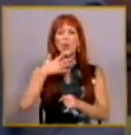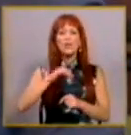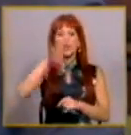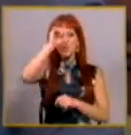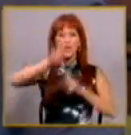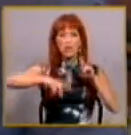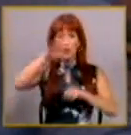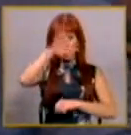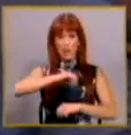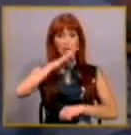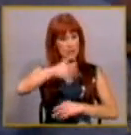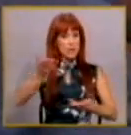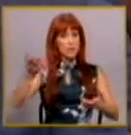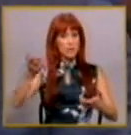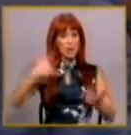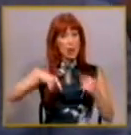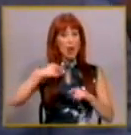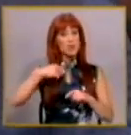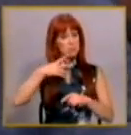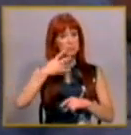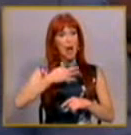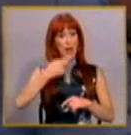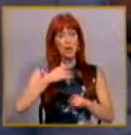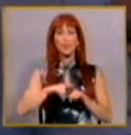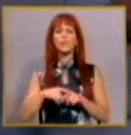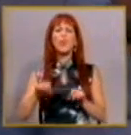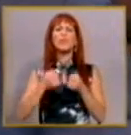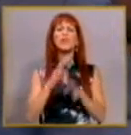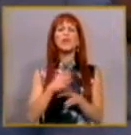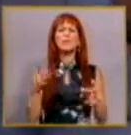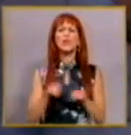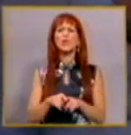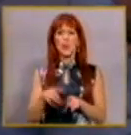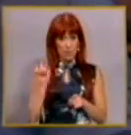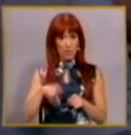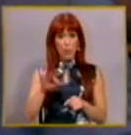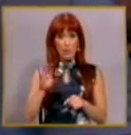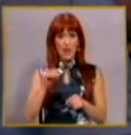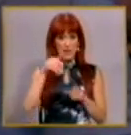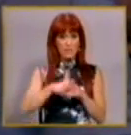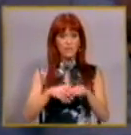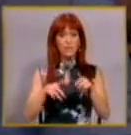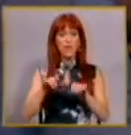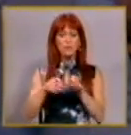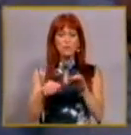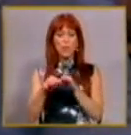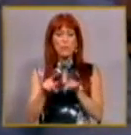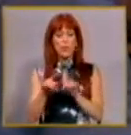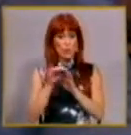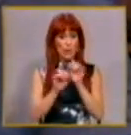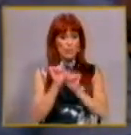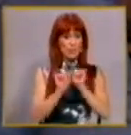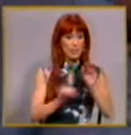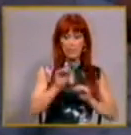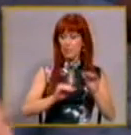das Finanças e de Estado que diz isto. E, portanto, nós levamos isso a sério. Os partidos da maioria, incluindo o PS, fizeram ajustamentos naquilo que era o seu programa